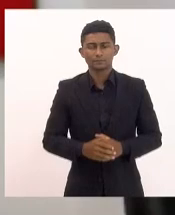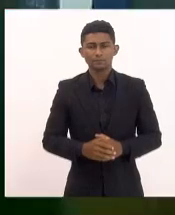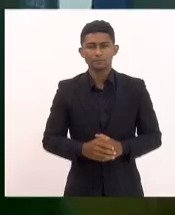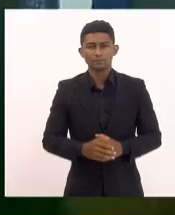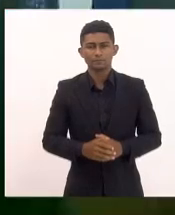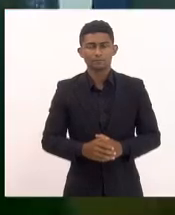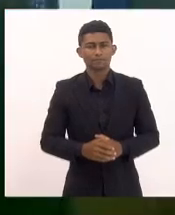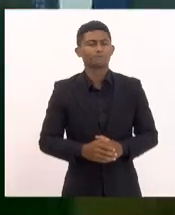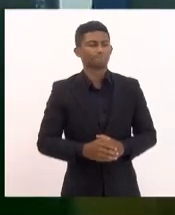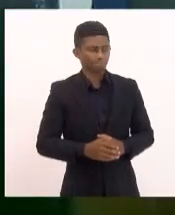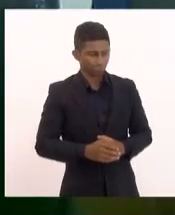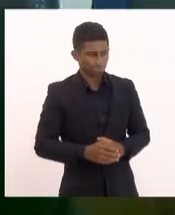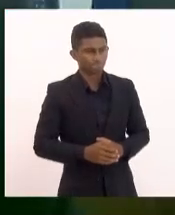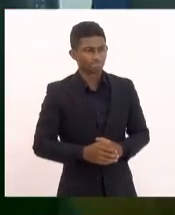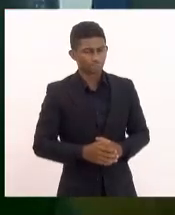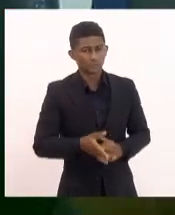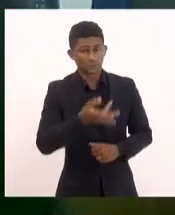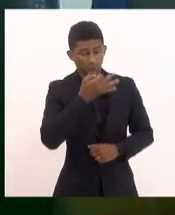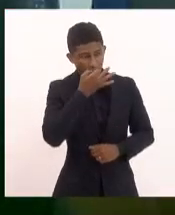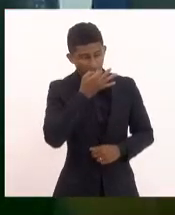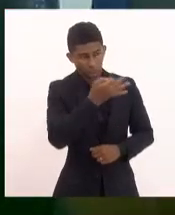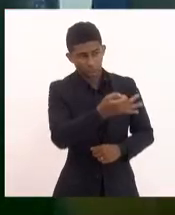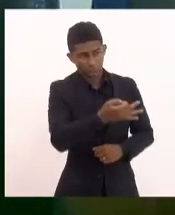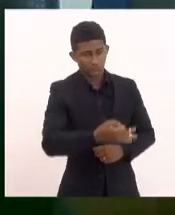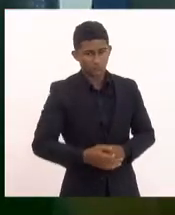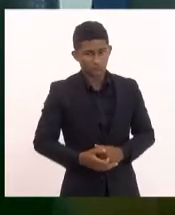Senhor presidente, o parecer pela